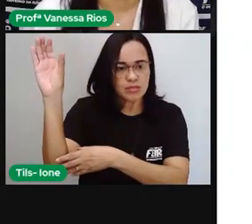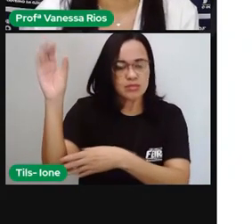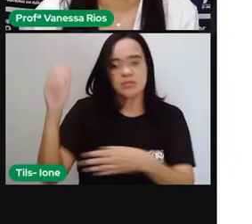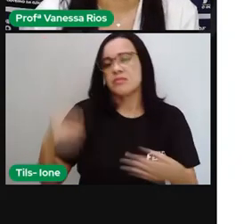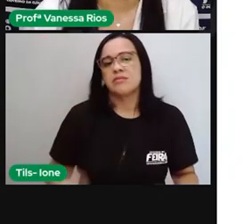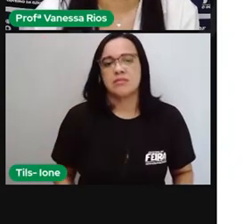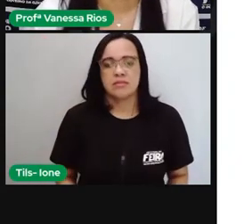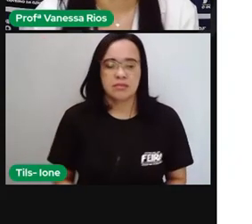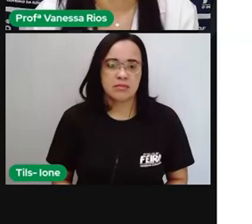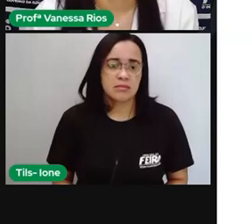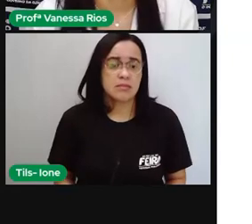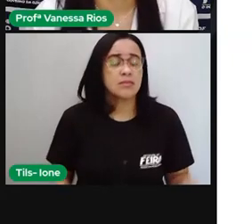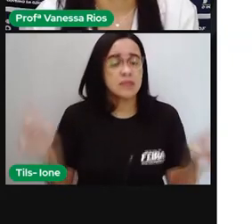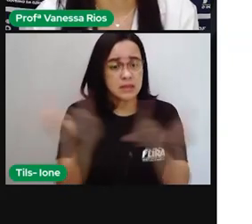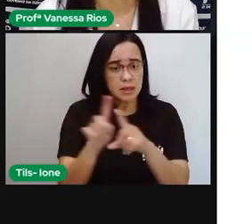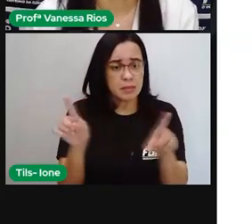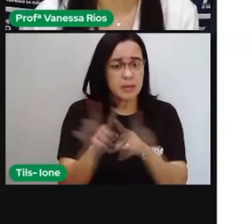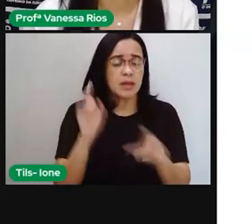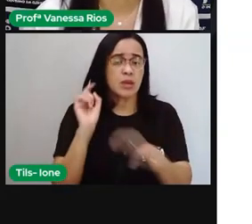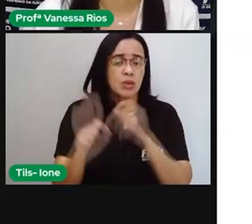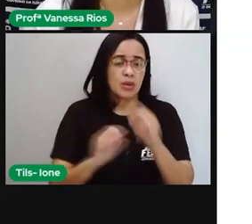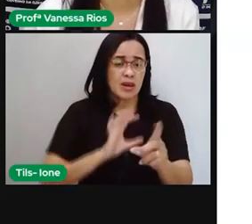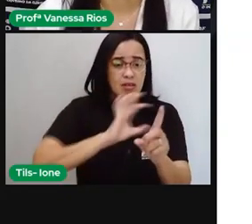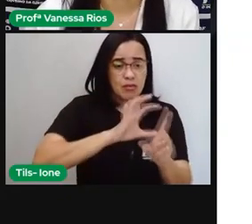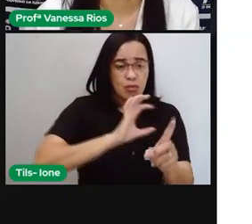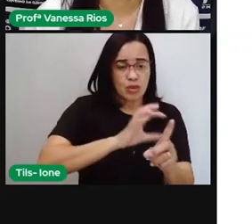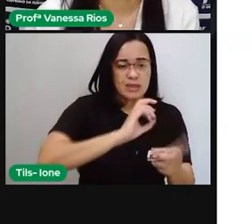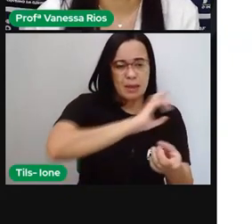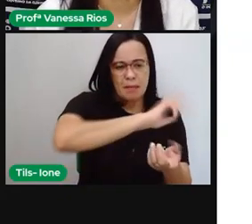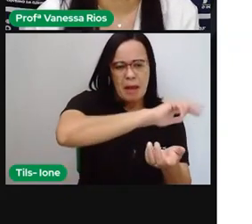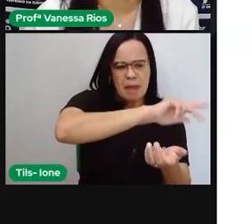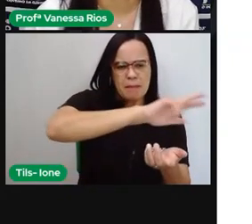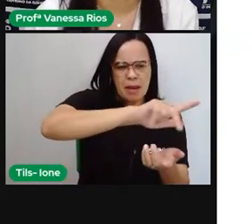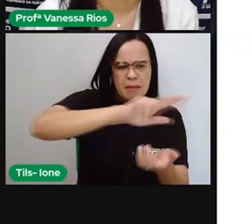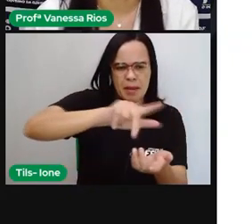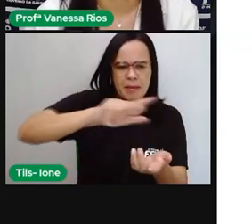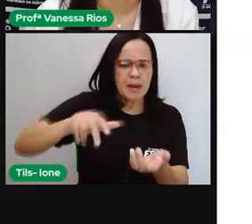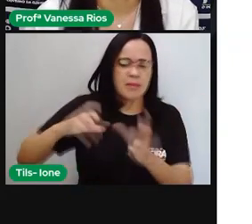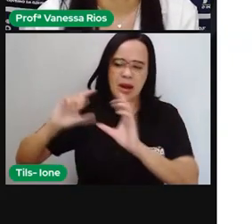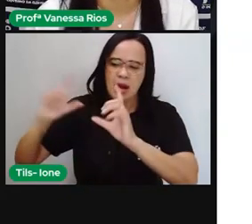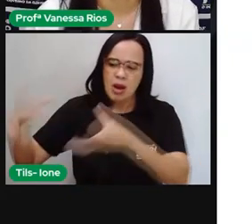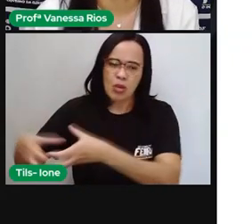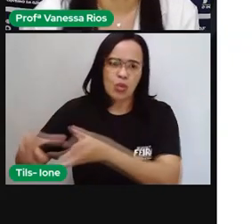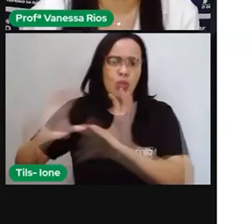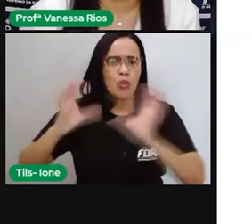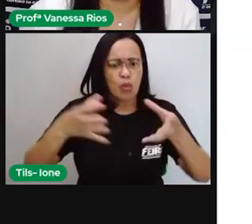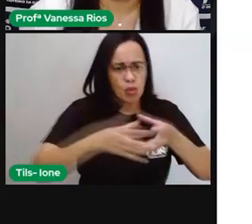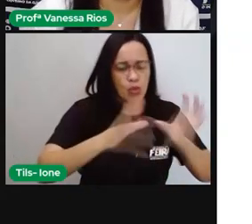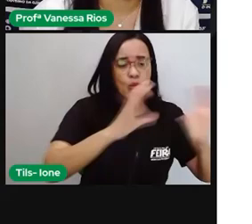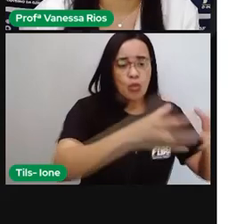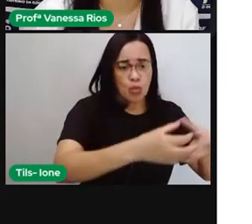E aí a gente tem também as influências de outros imigrantes europeus no Brasil nos séculos XIX e